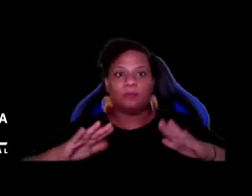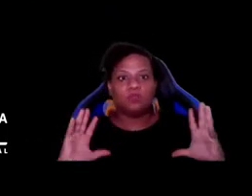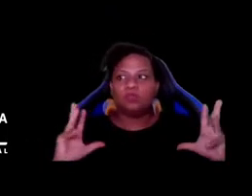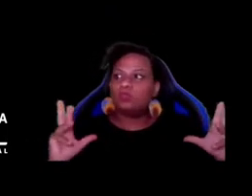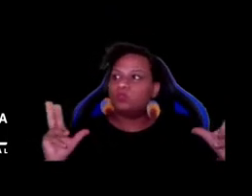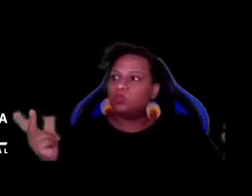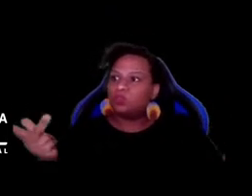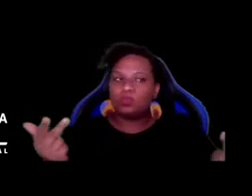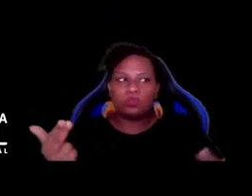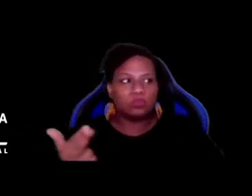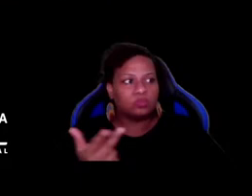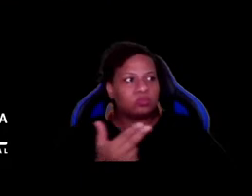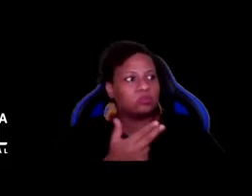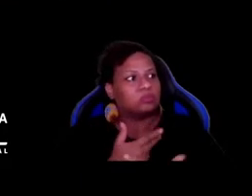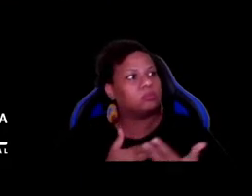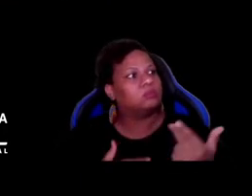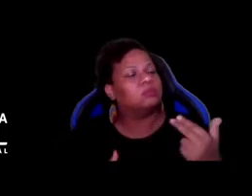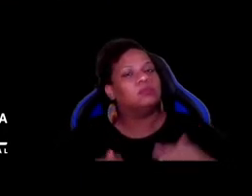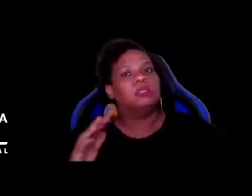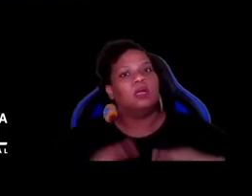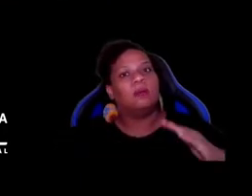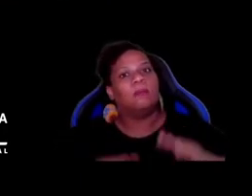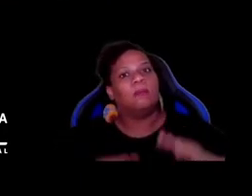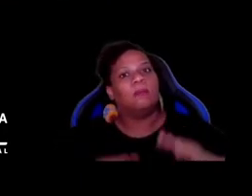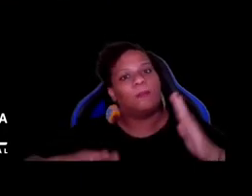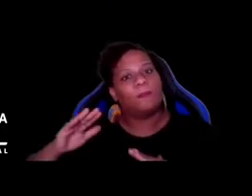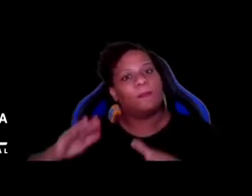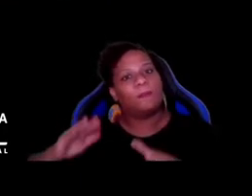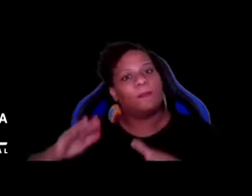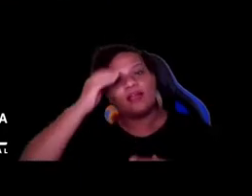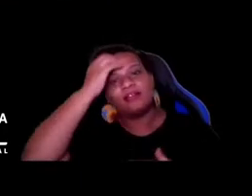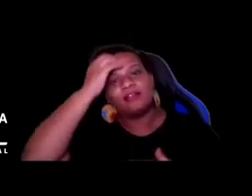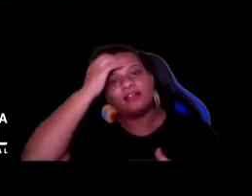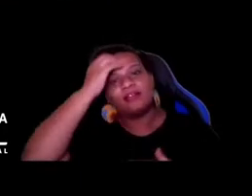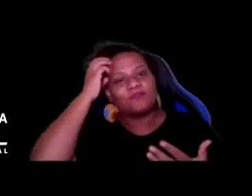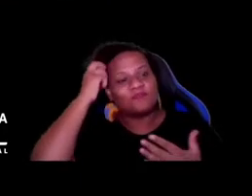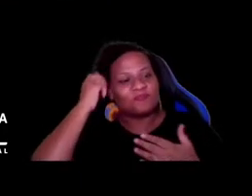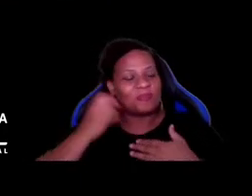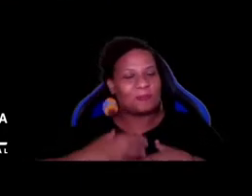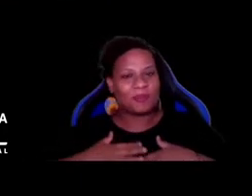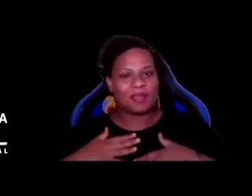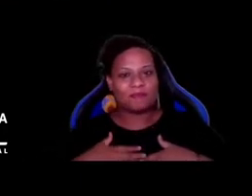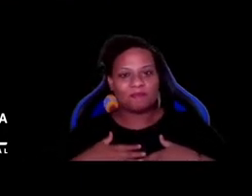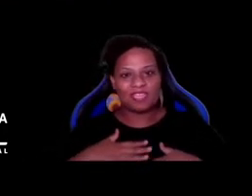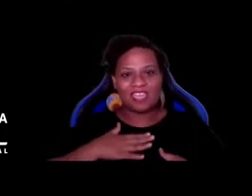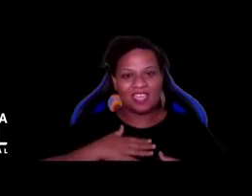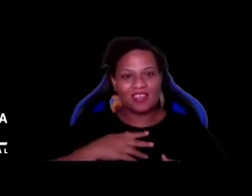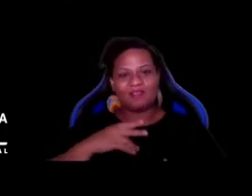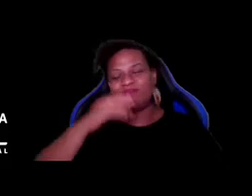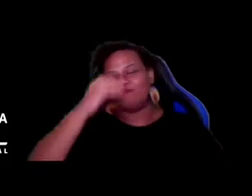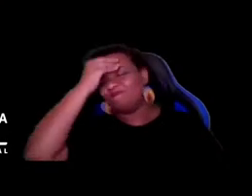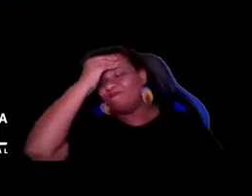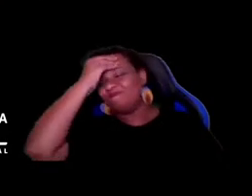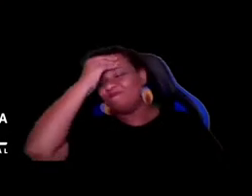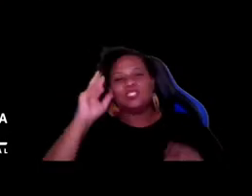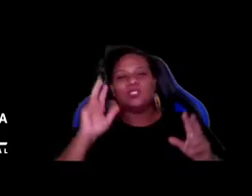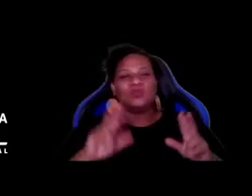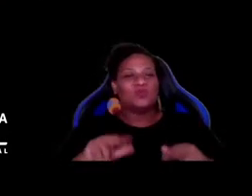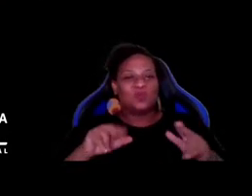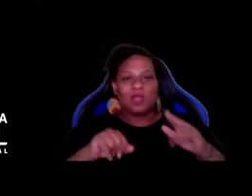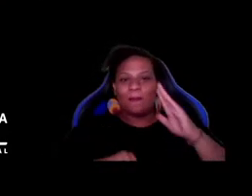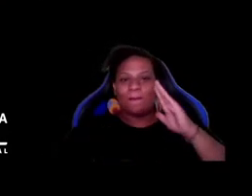tocando juntos. E esse momento, para mim, eu acho que foi um momento mais emocionante,